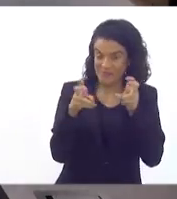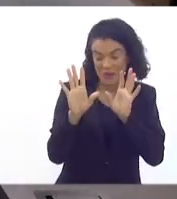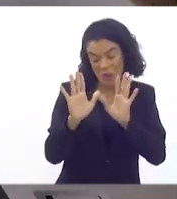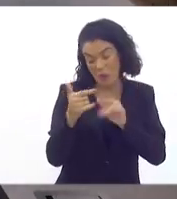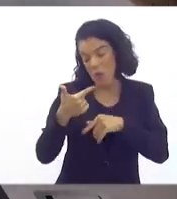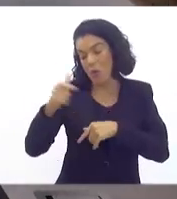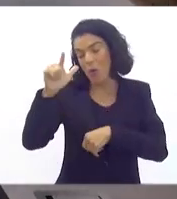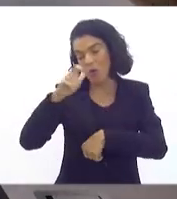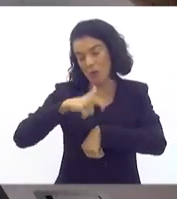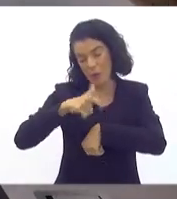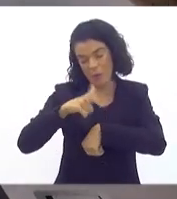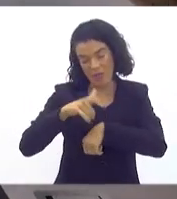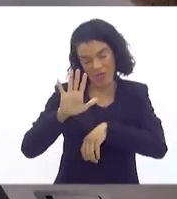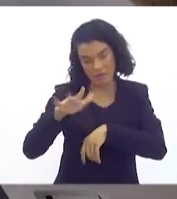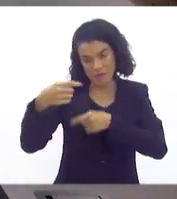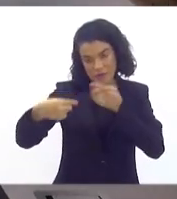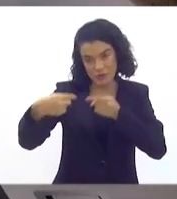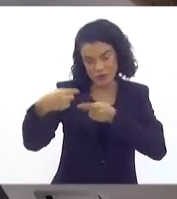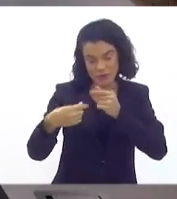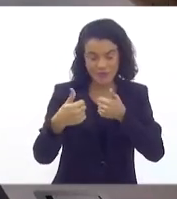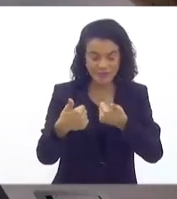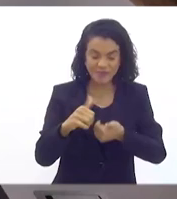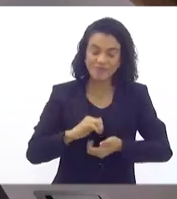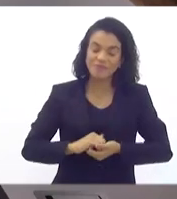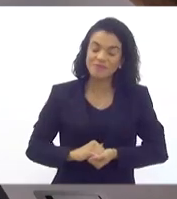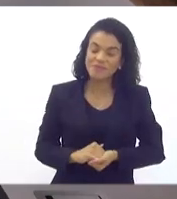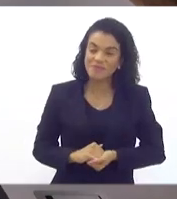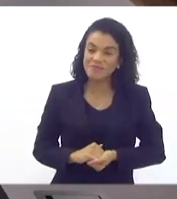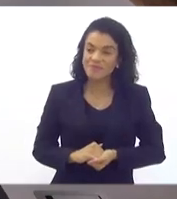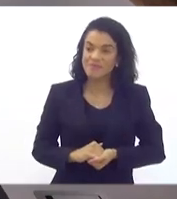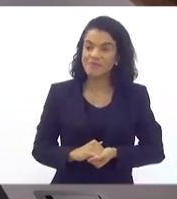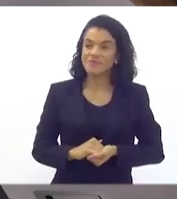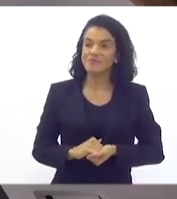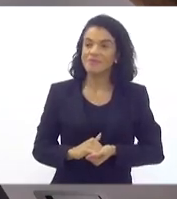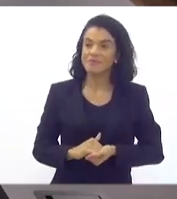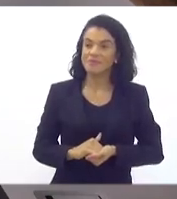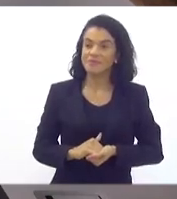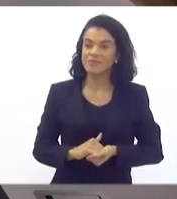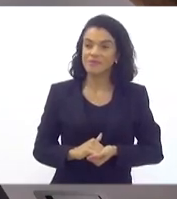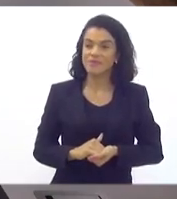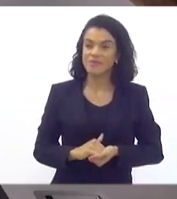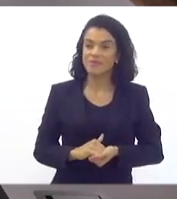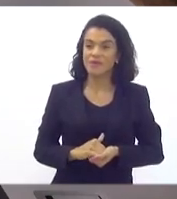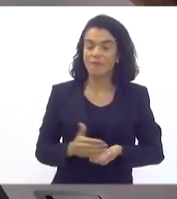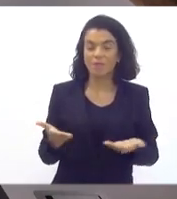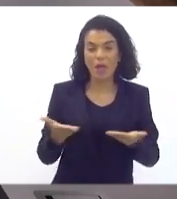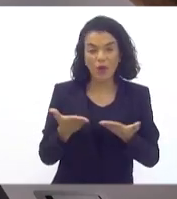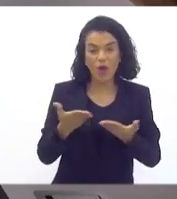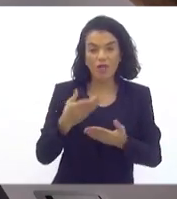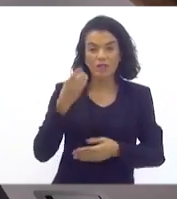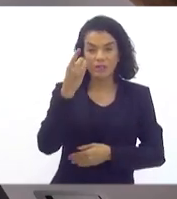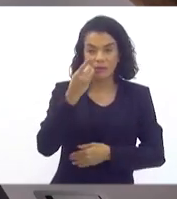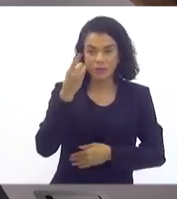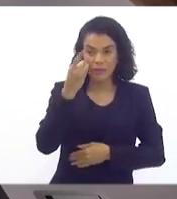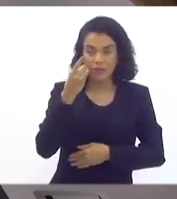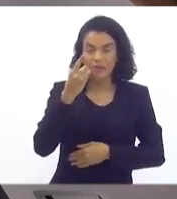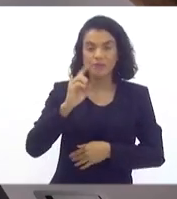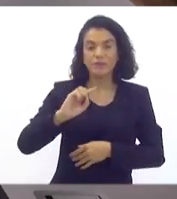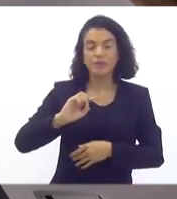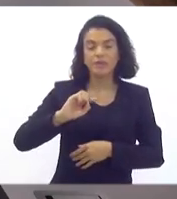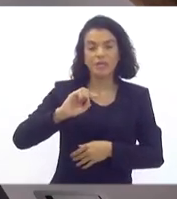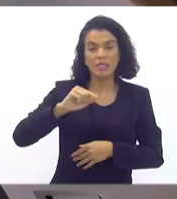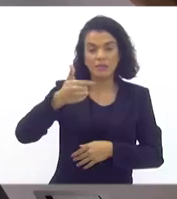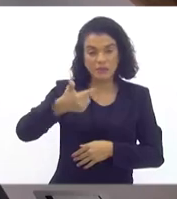numa outra sentada nós fazemos esse debate Obrigado aos colegas aos deputados na próxima